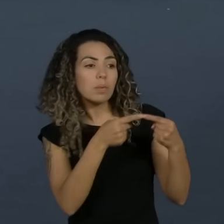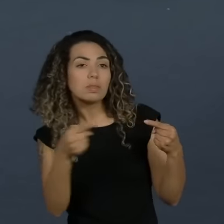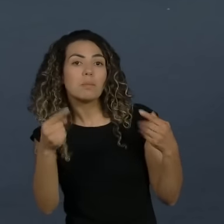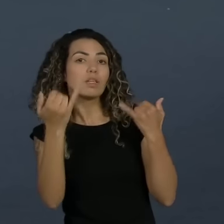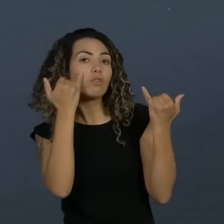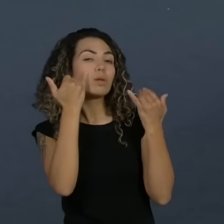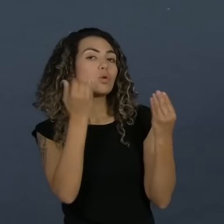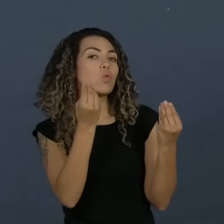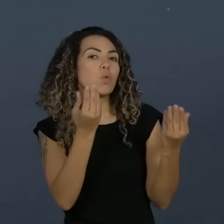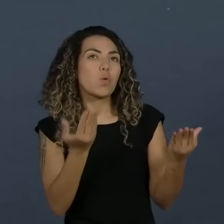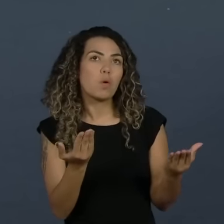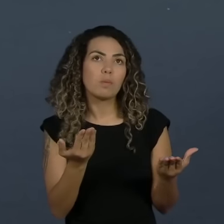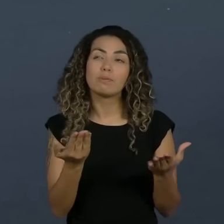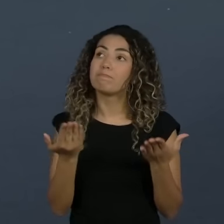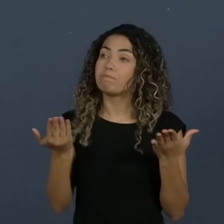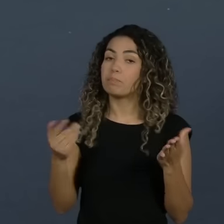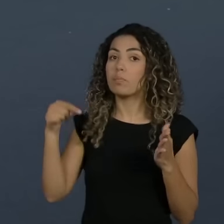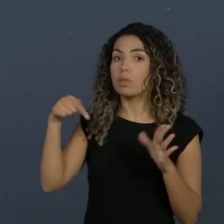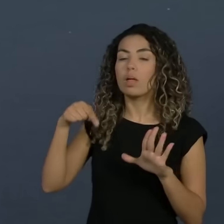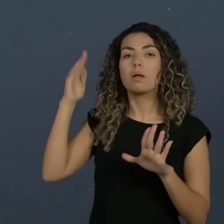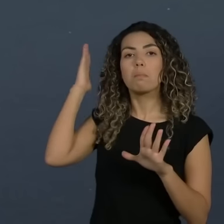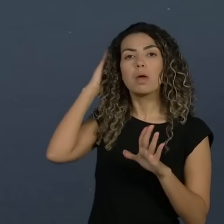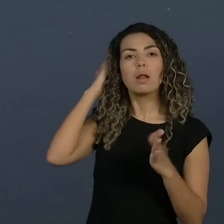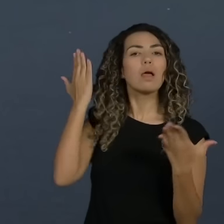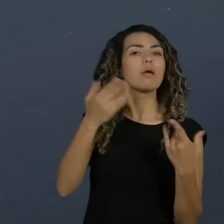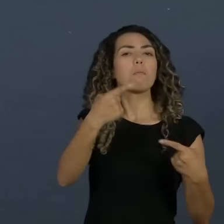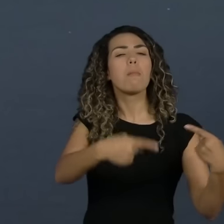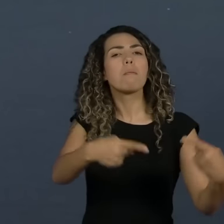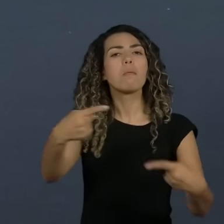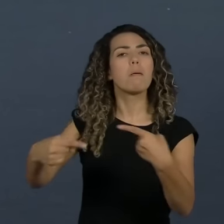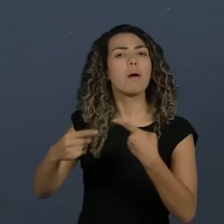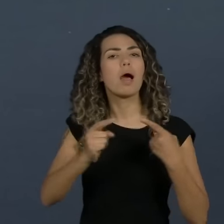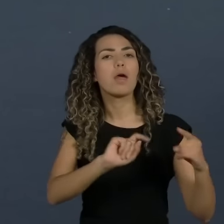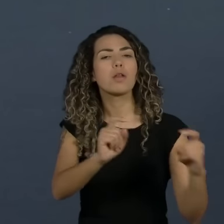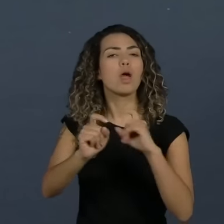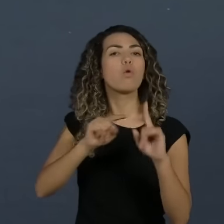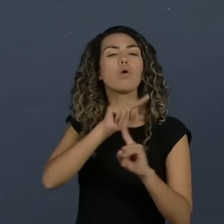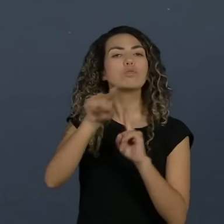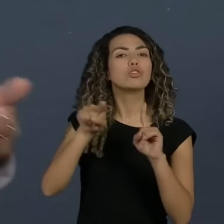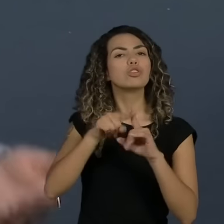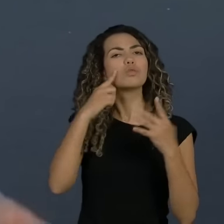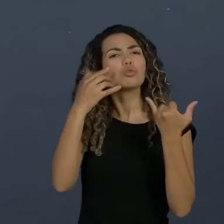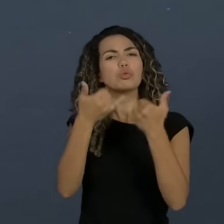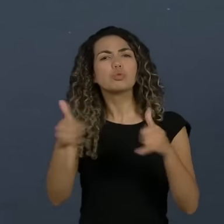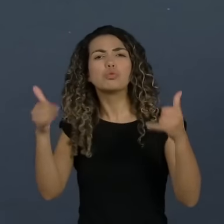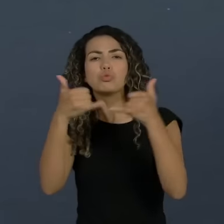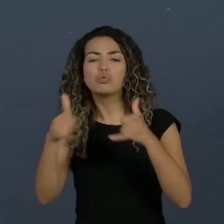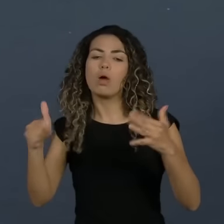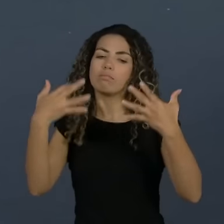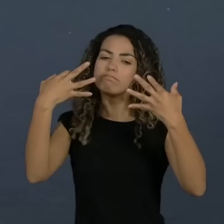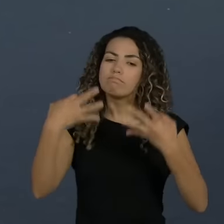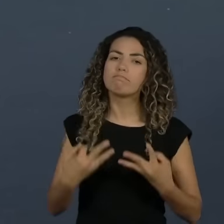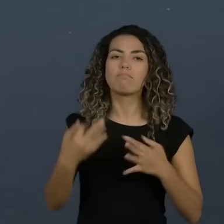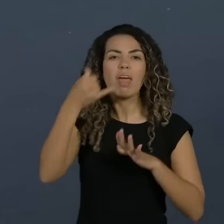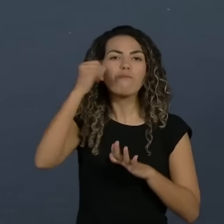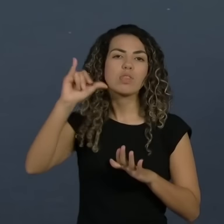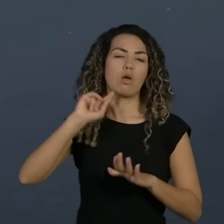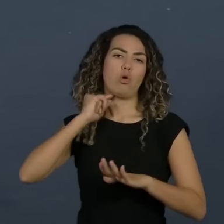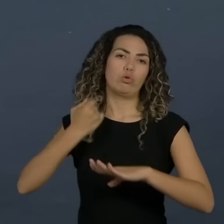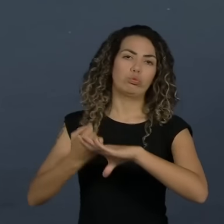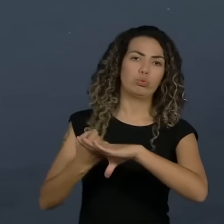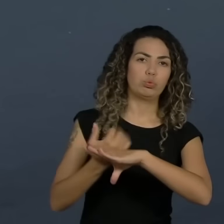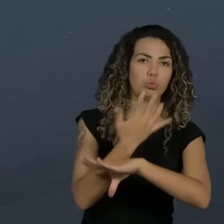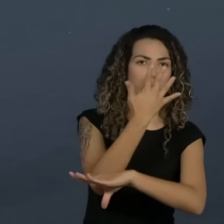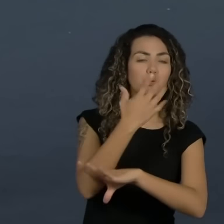O Mecanismo de Ação de Belém para uma Transição Justa, ideia lançada nesta COP por vários grupos da sociedade civil,